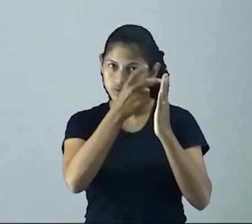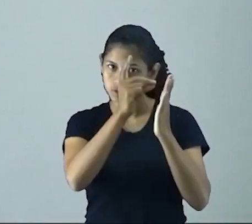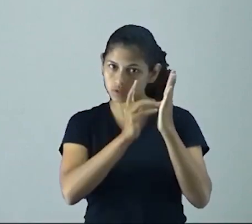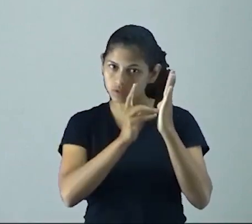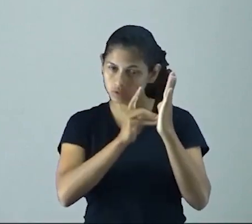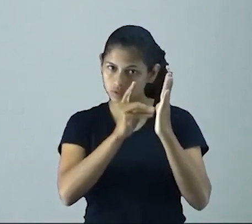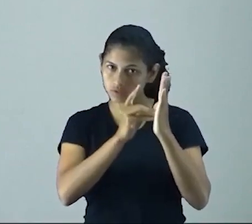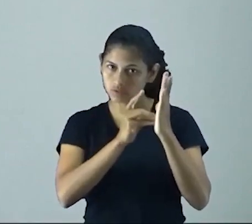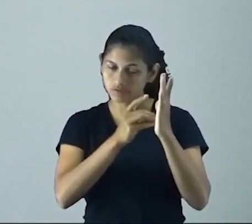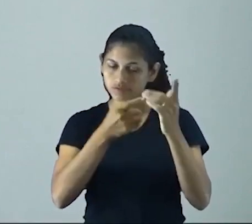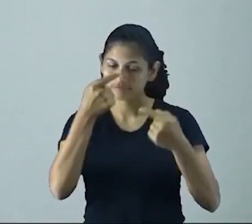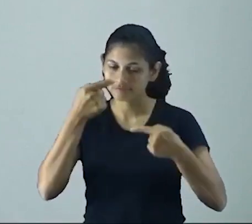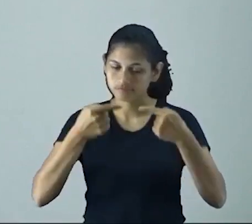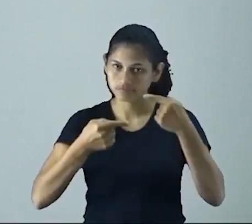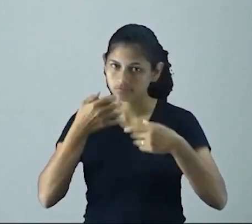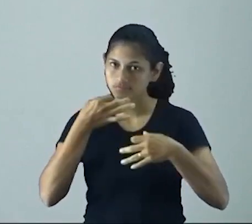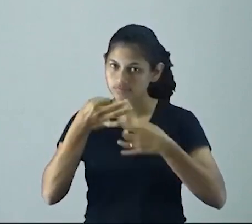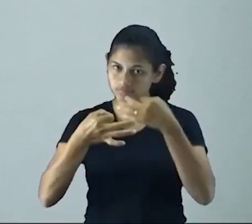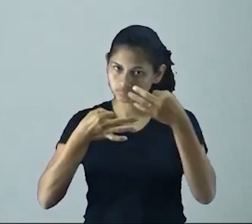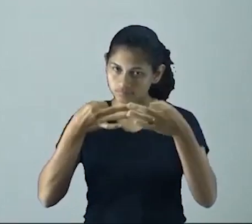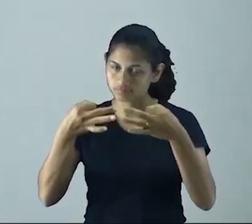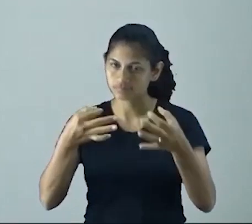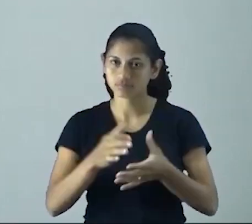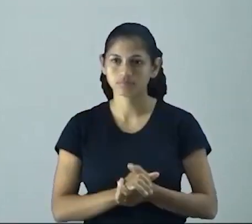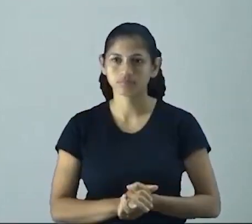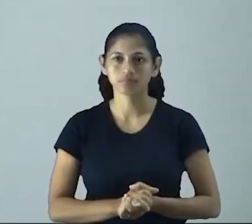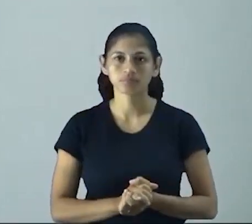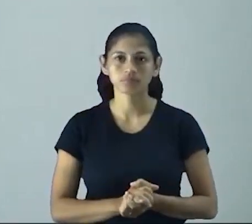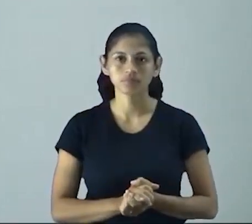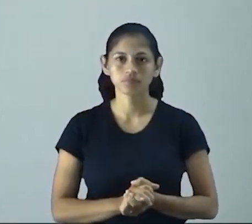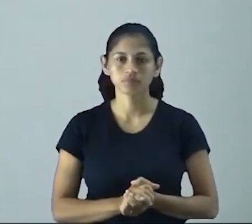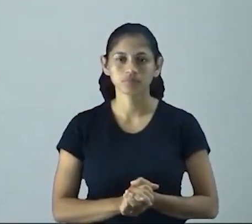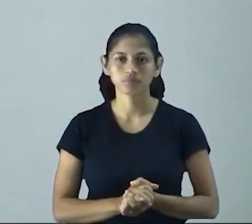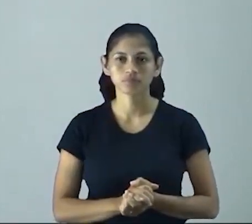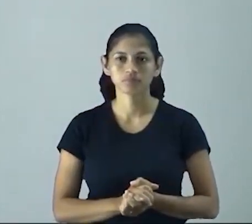argumento, ok? Então, vamos lá.